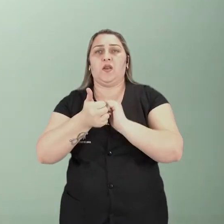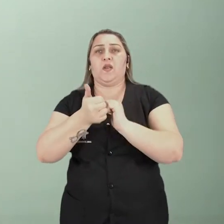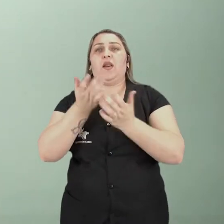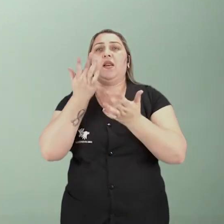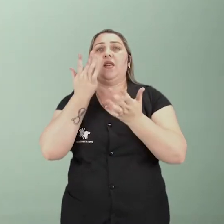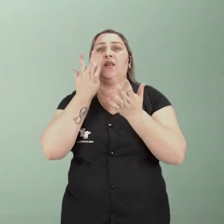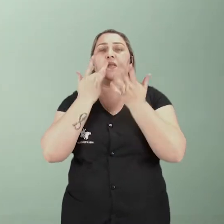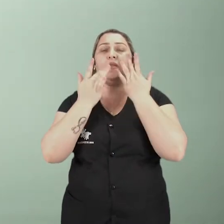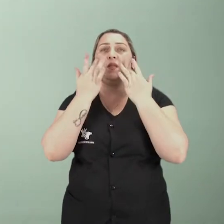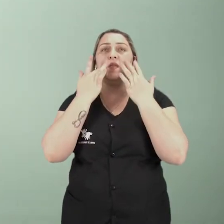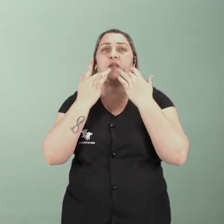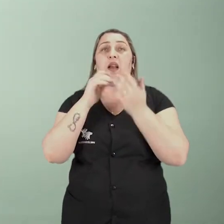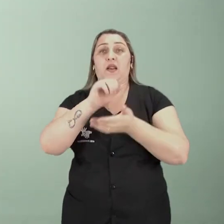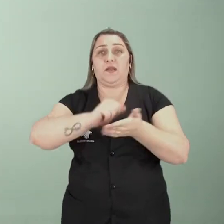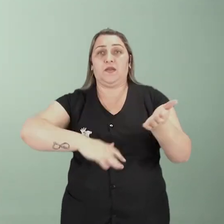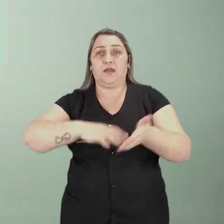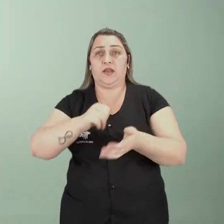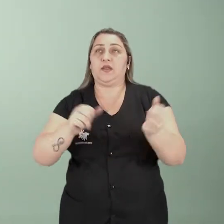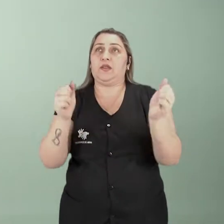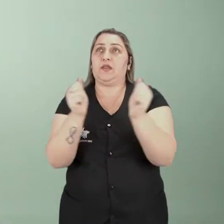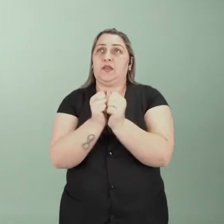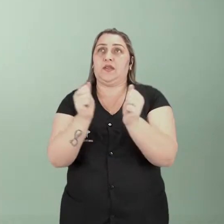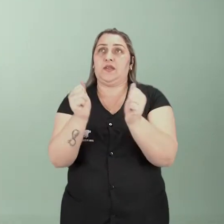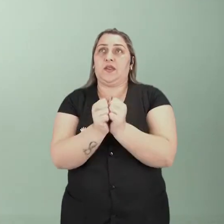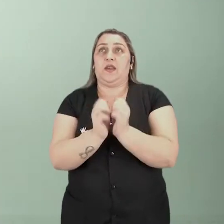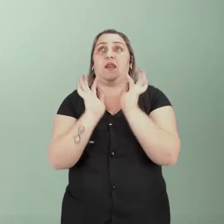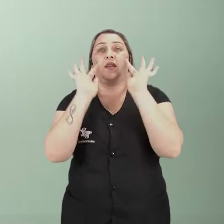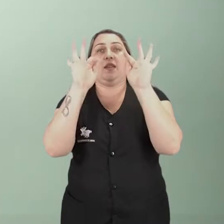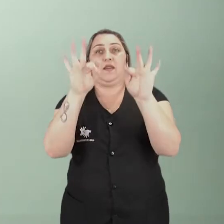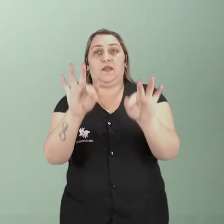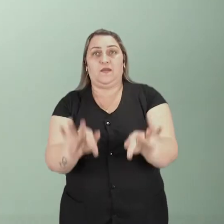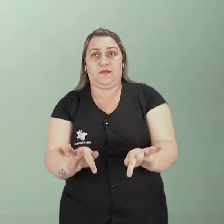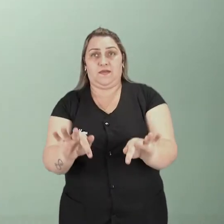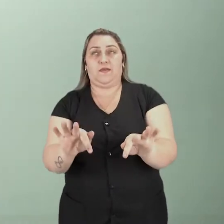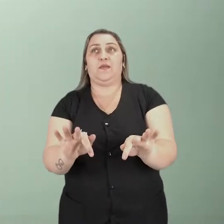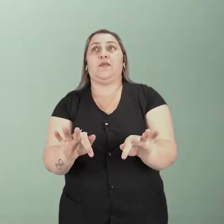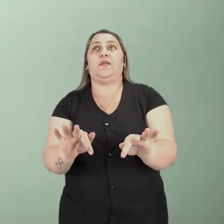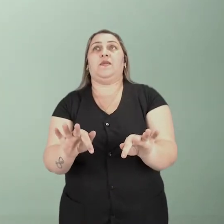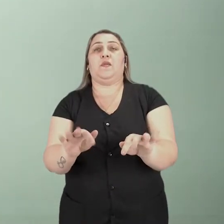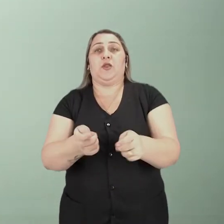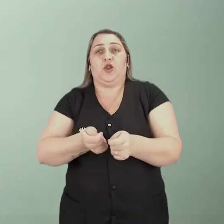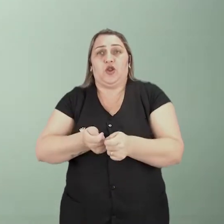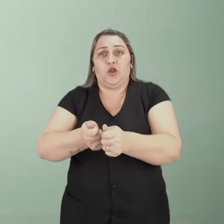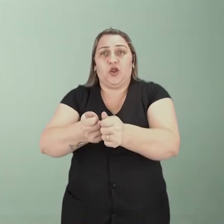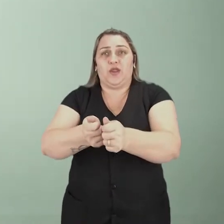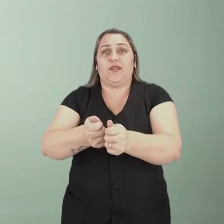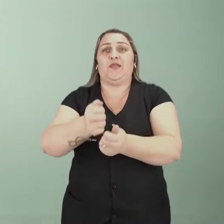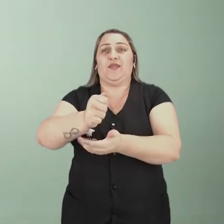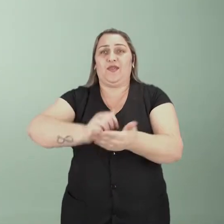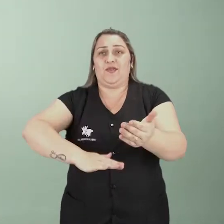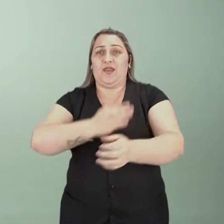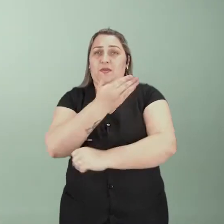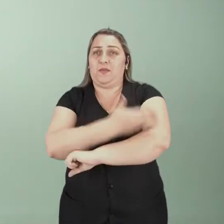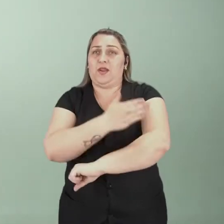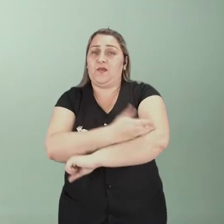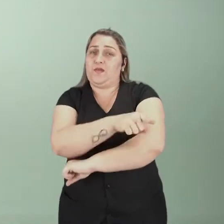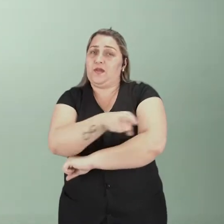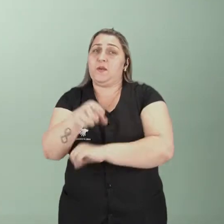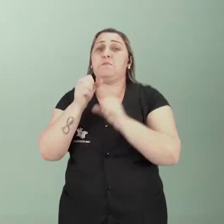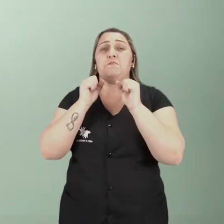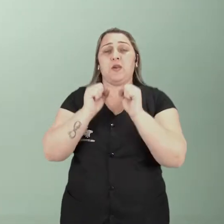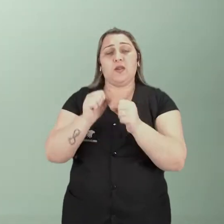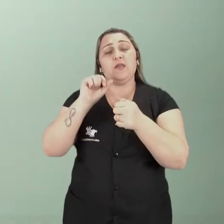teatrais. Vamos resolver atividades juntos e ao final eu vou deixar uma super dica de atividade prática que você